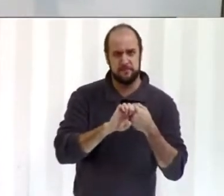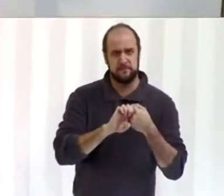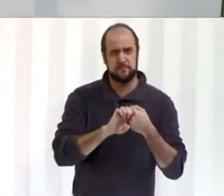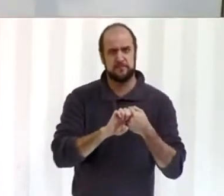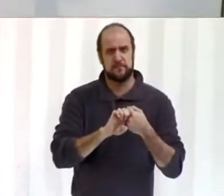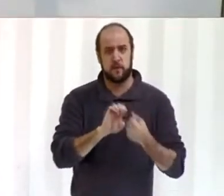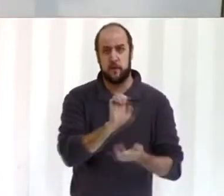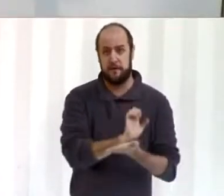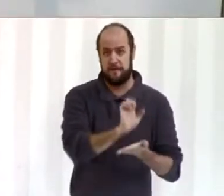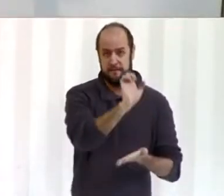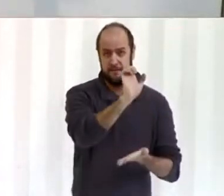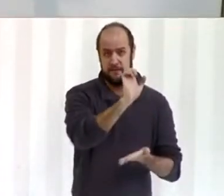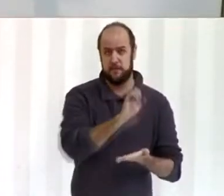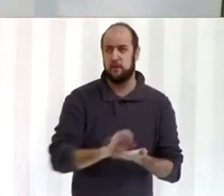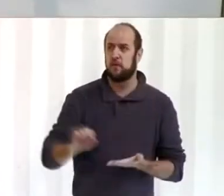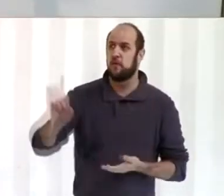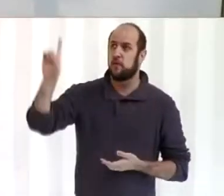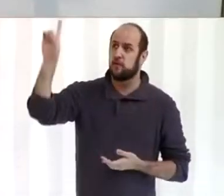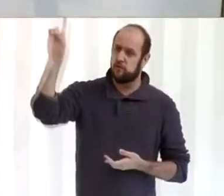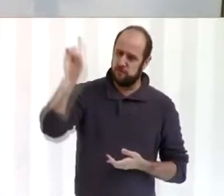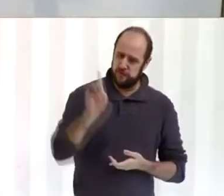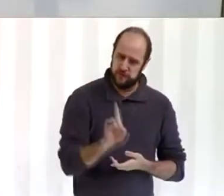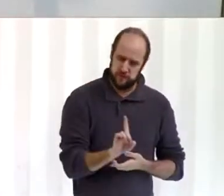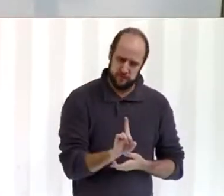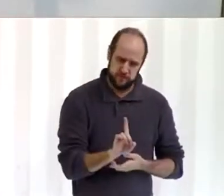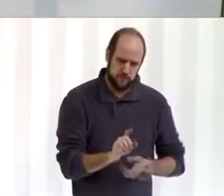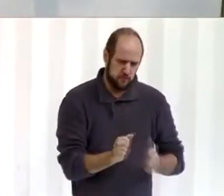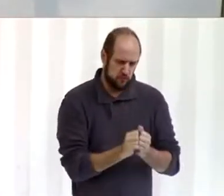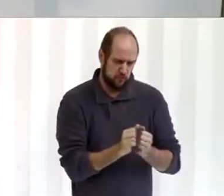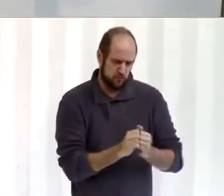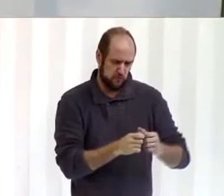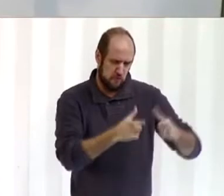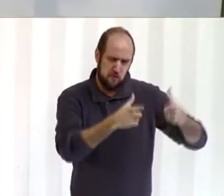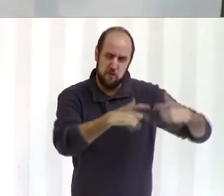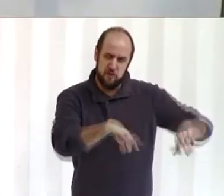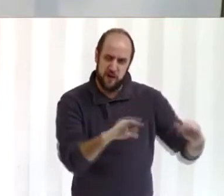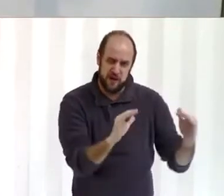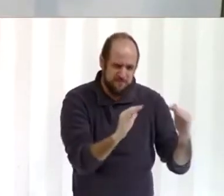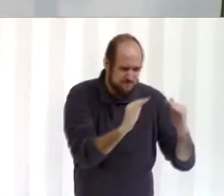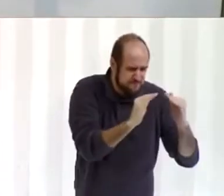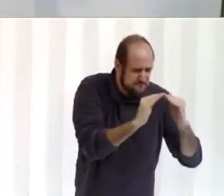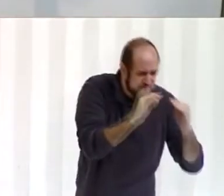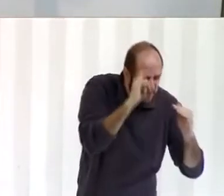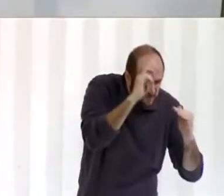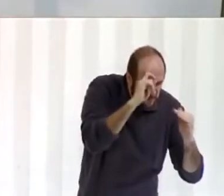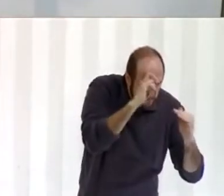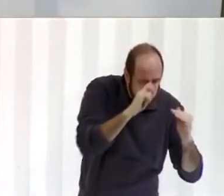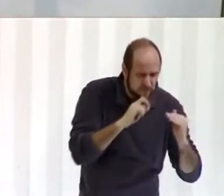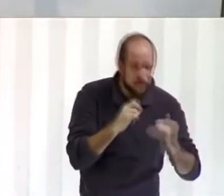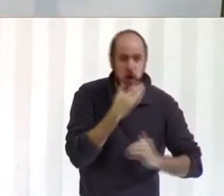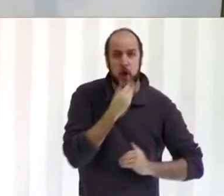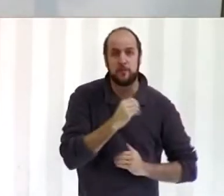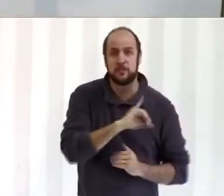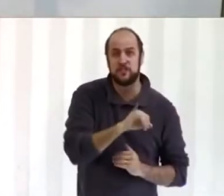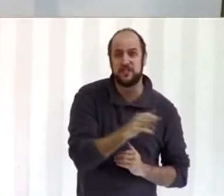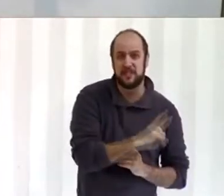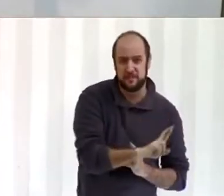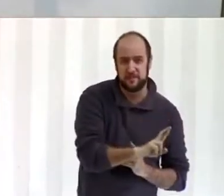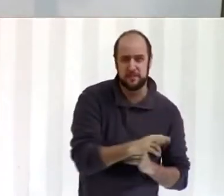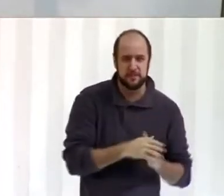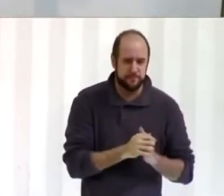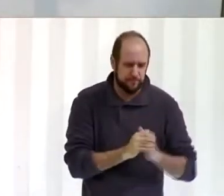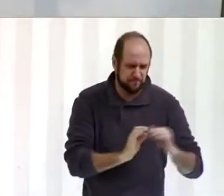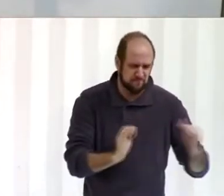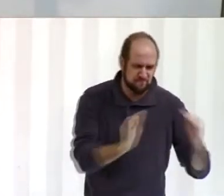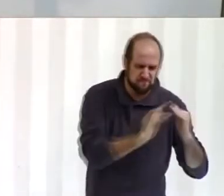lá no capítulo 33 de Jeremias, Deus vem ao profeta e diz: Jeremias, clama a mim,